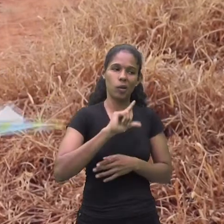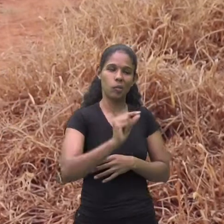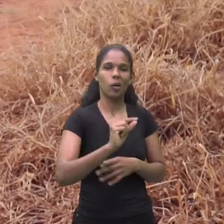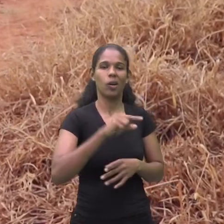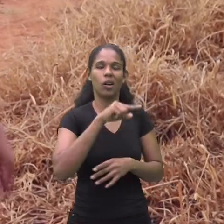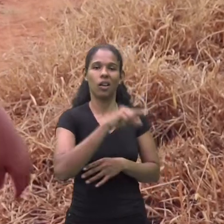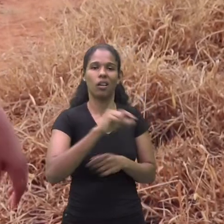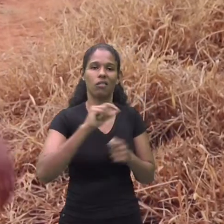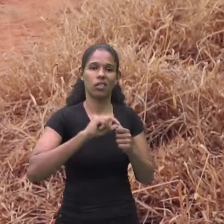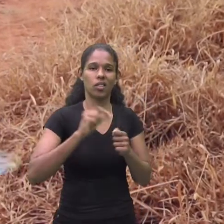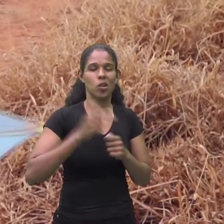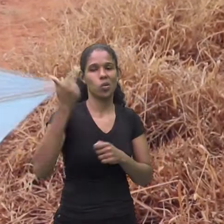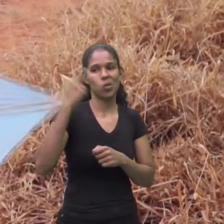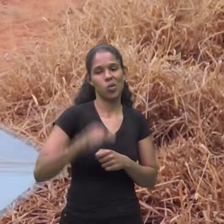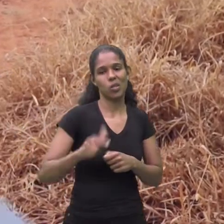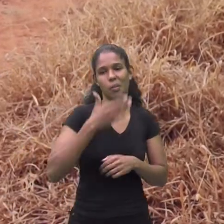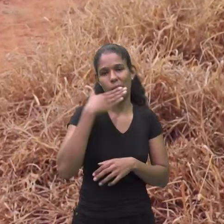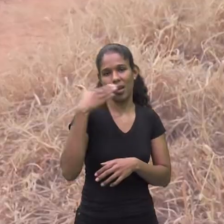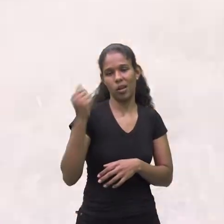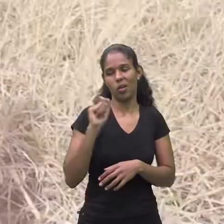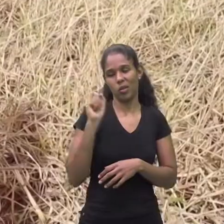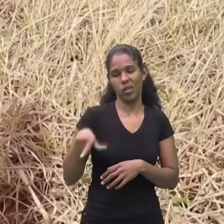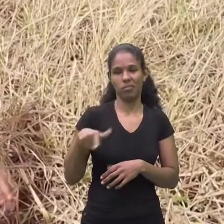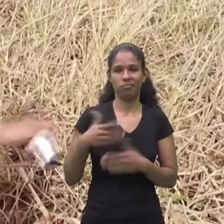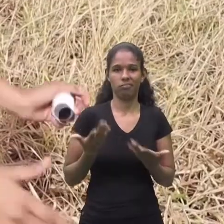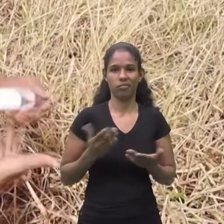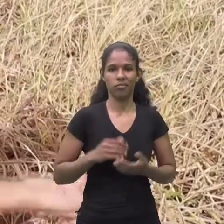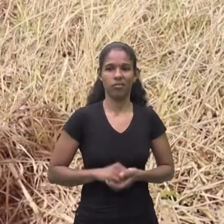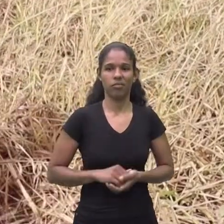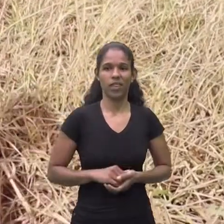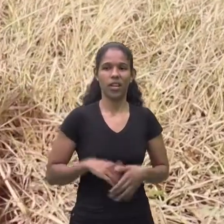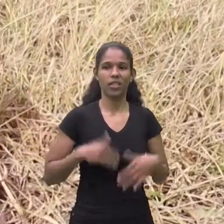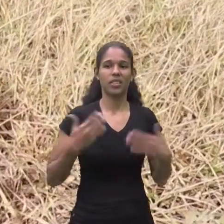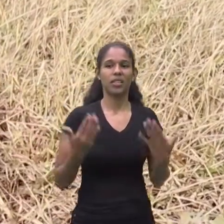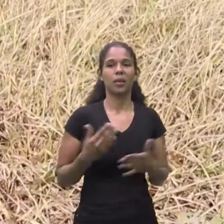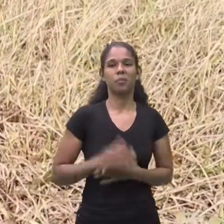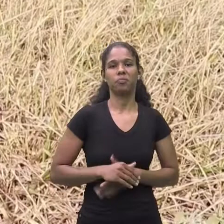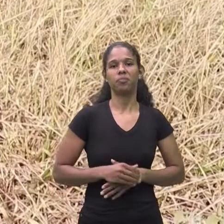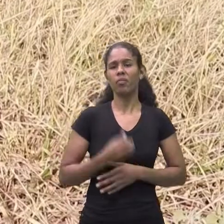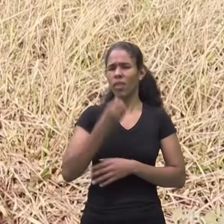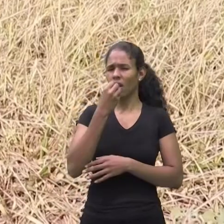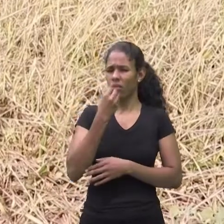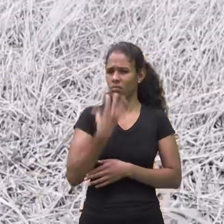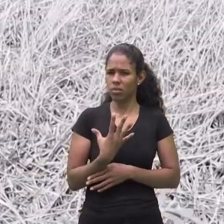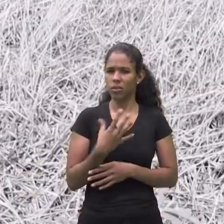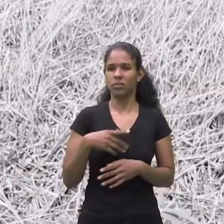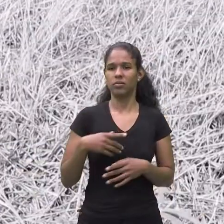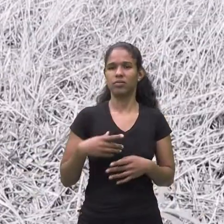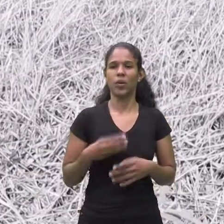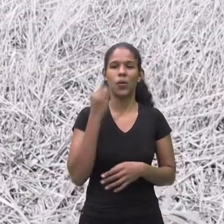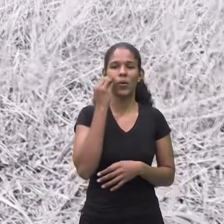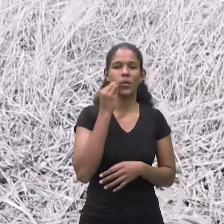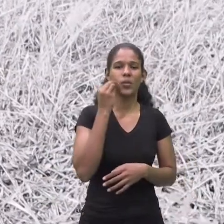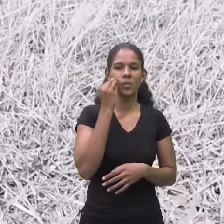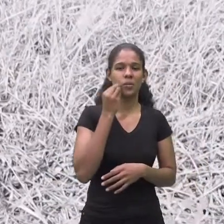ser uma coisa impossível. Mas vai subir, eu tenho fé. É bom, mas eu não consigo, é horrível. Pra mim é horrível.